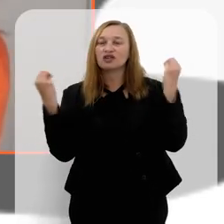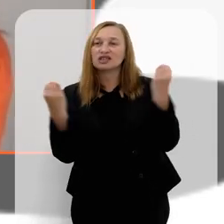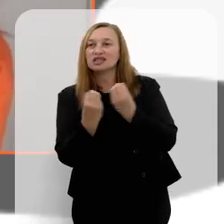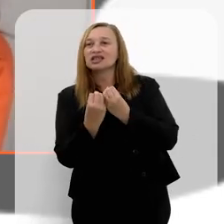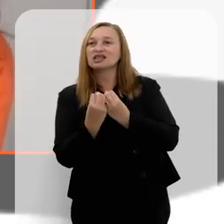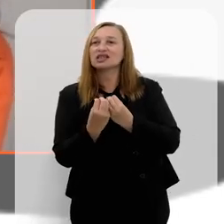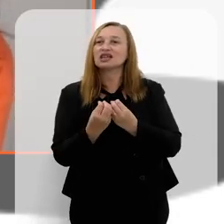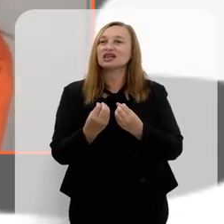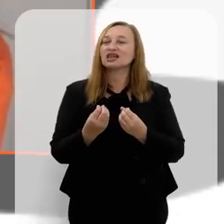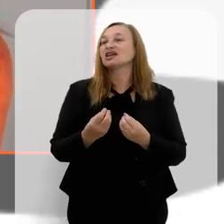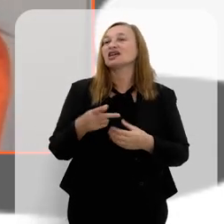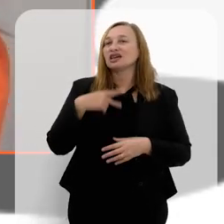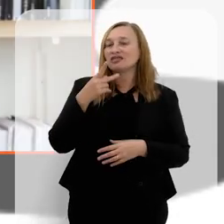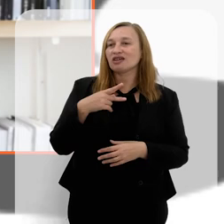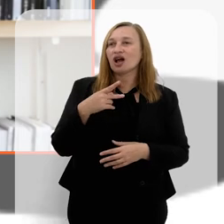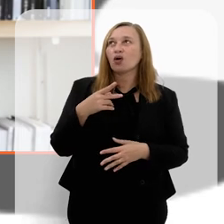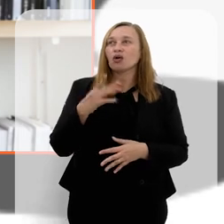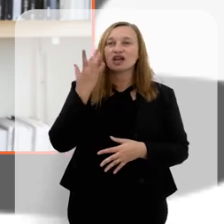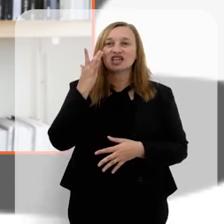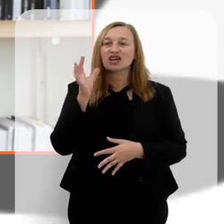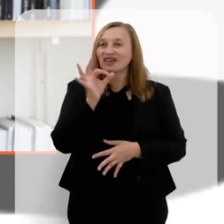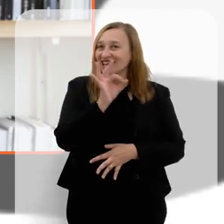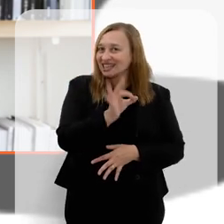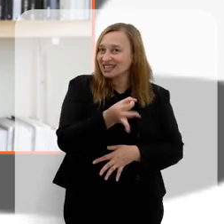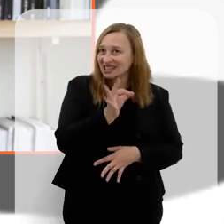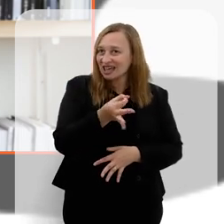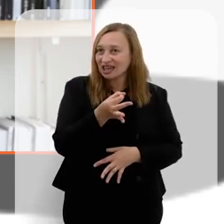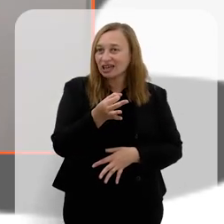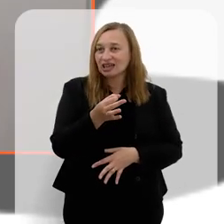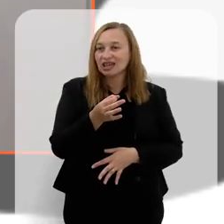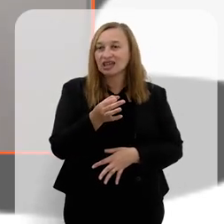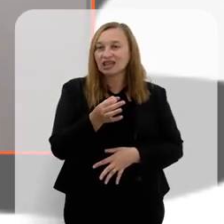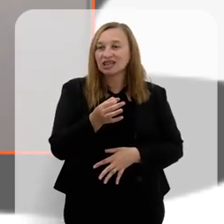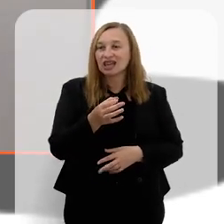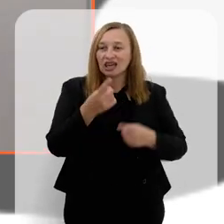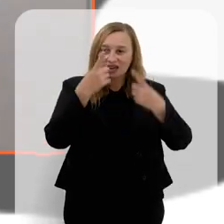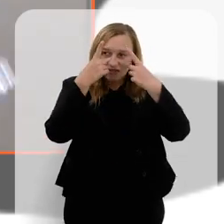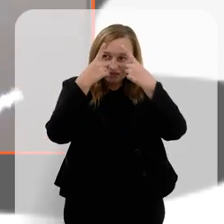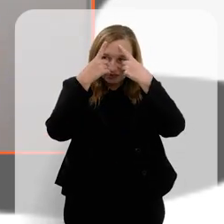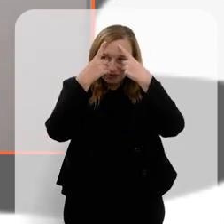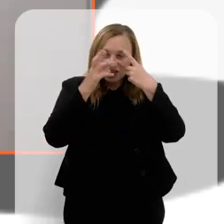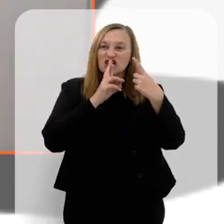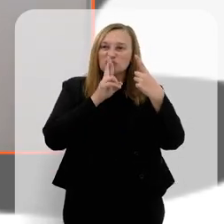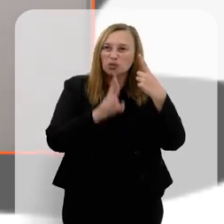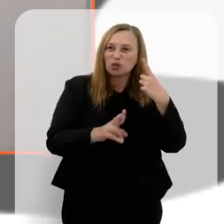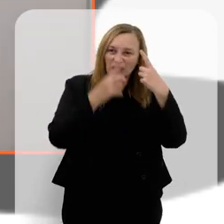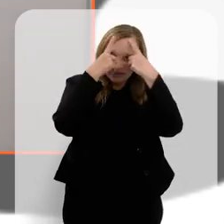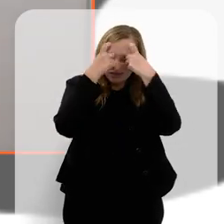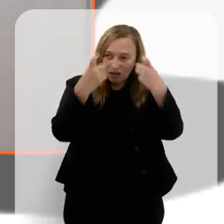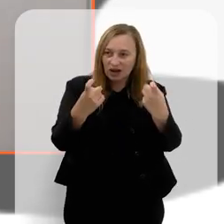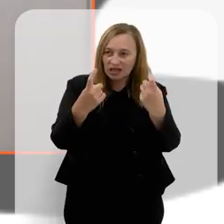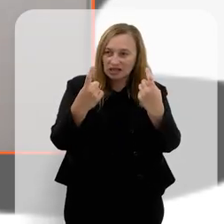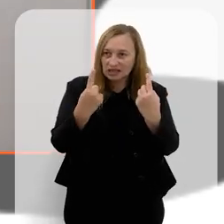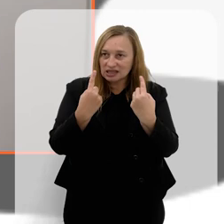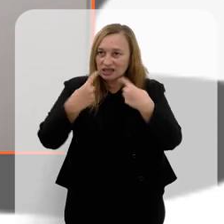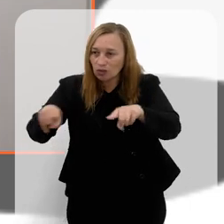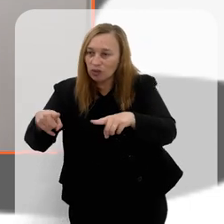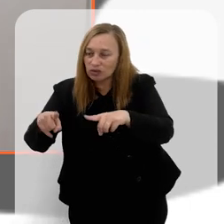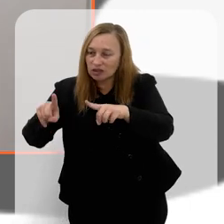ateliê que falava sobre se eles achavam que era correto responder à violência com